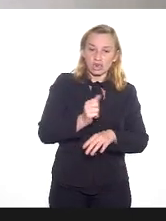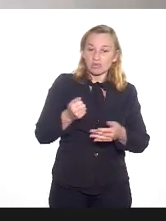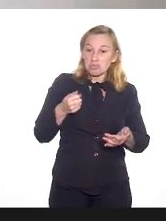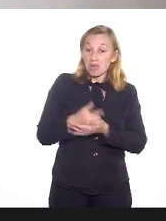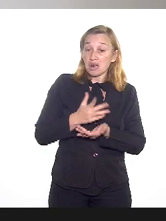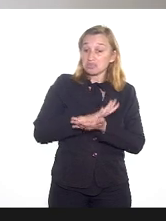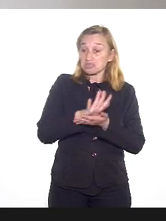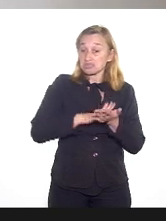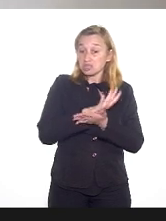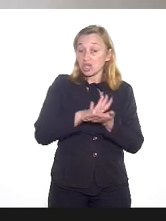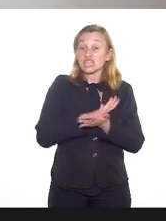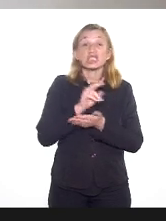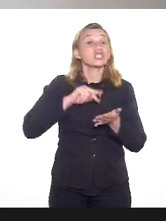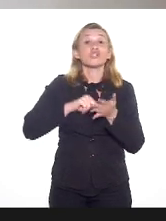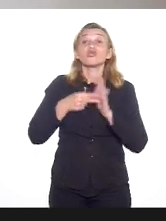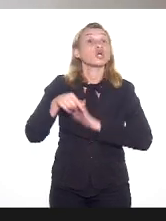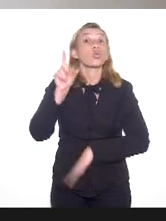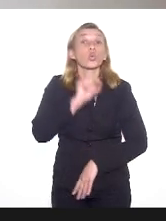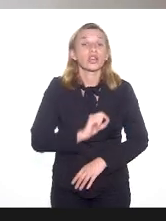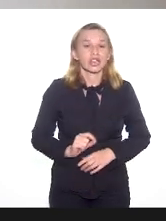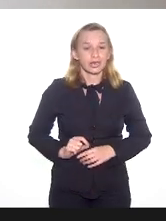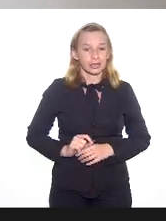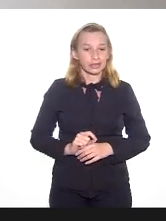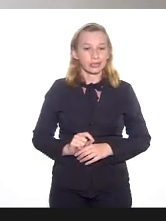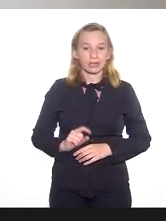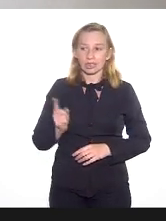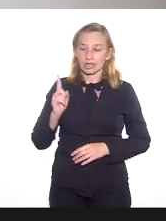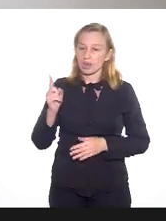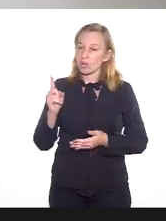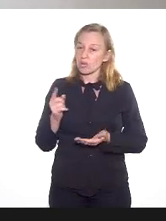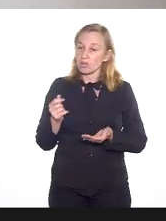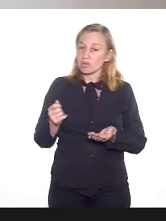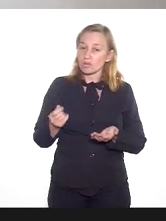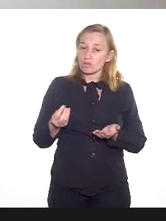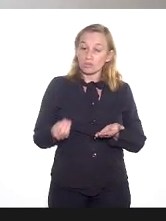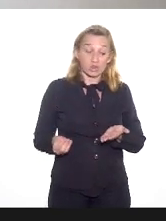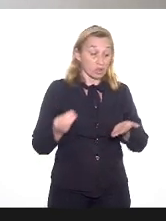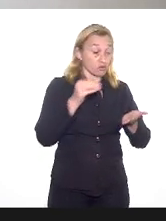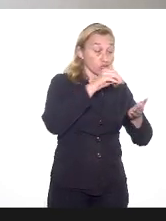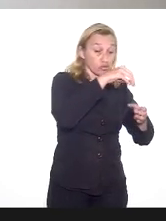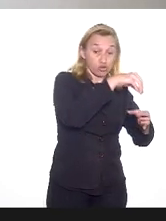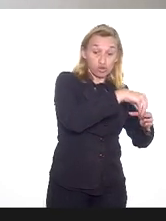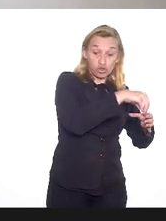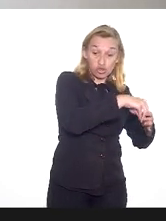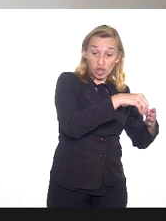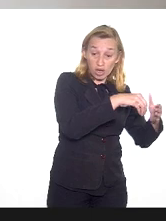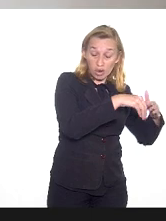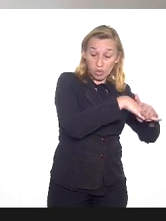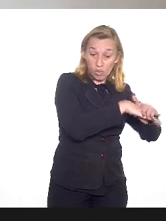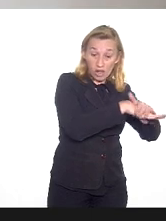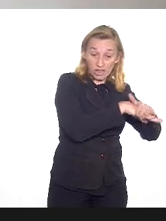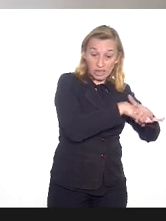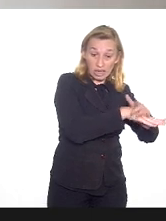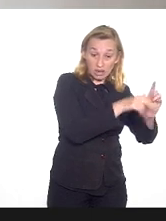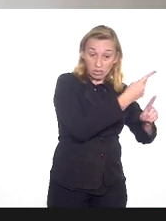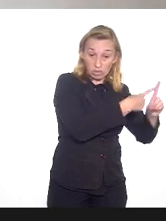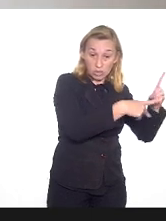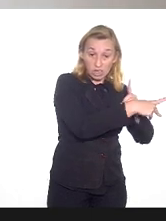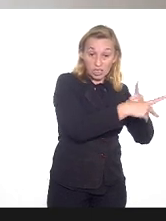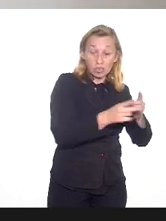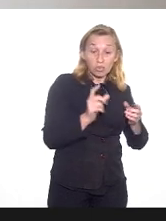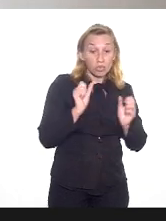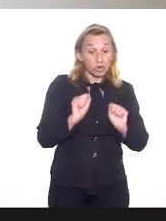nada significa o quê? Que ele não colocava esse dinheiro no Rio Previdência e podia gastar esse dinheiro. Gastar esse dinheiro em